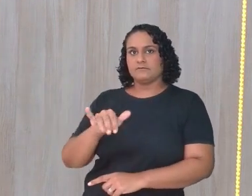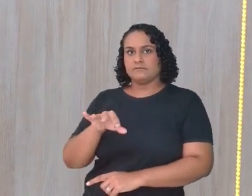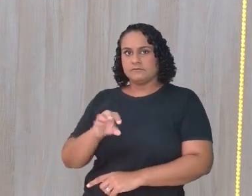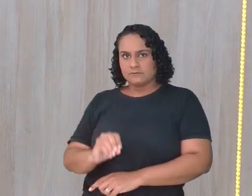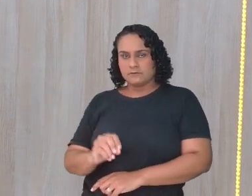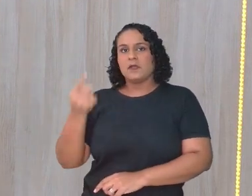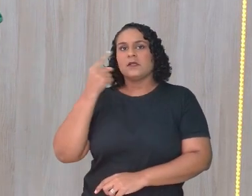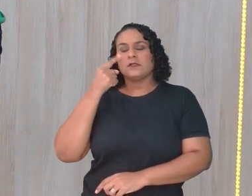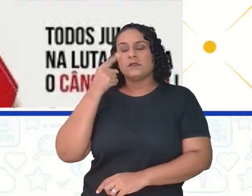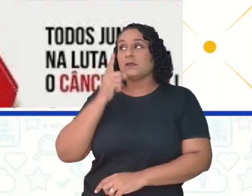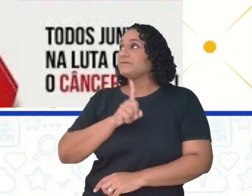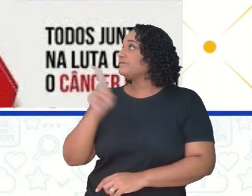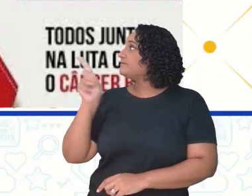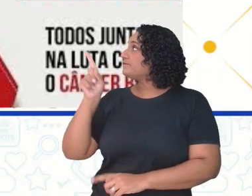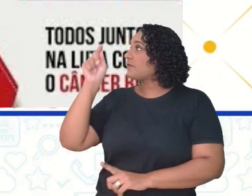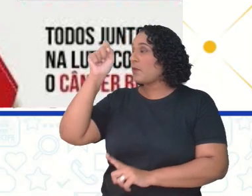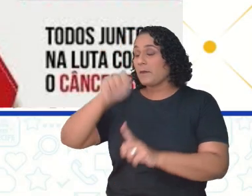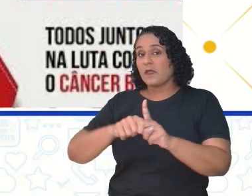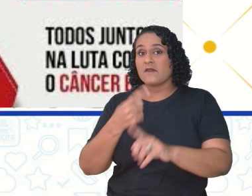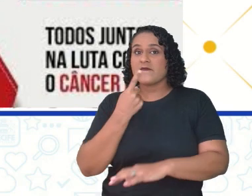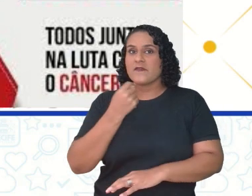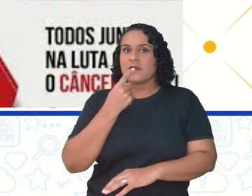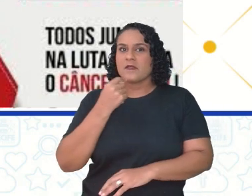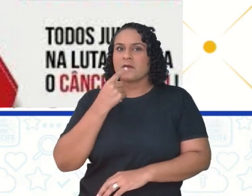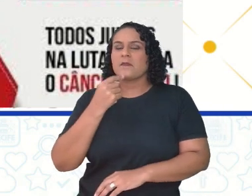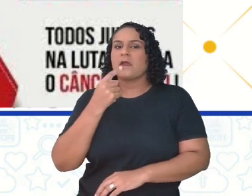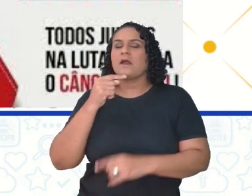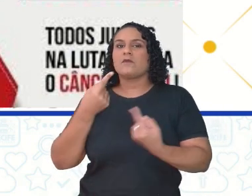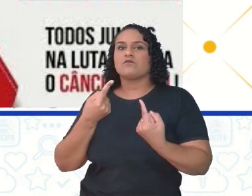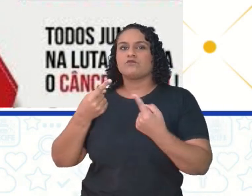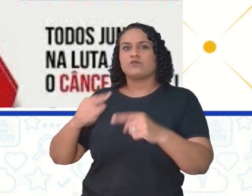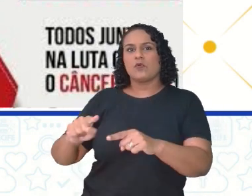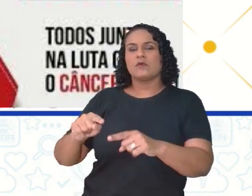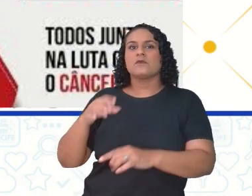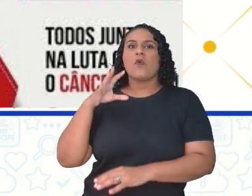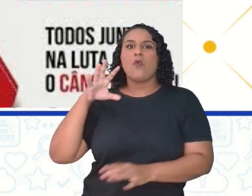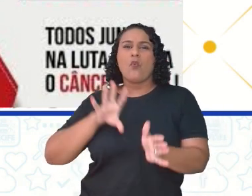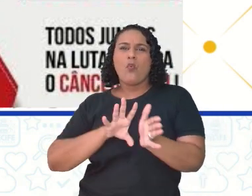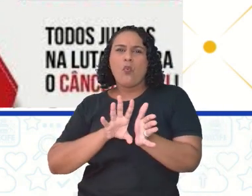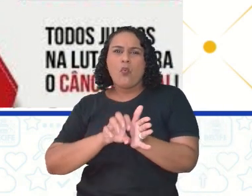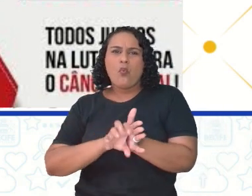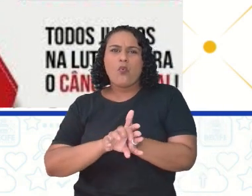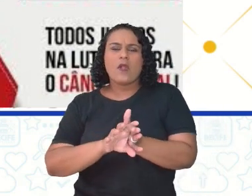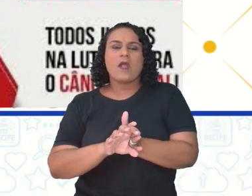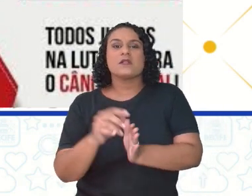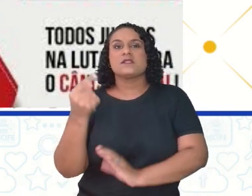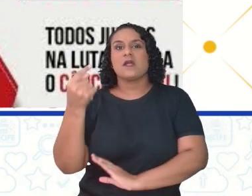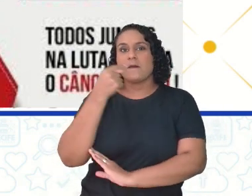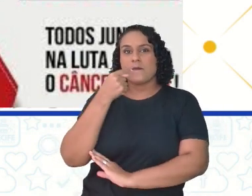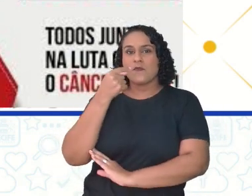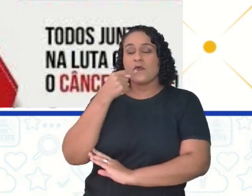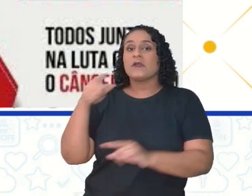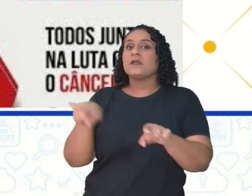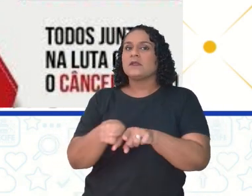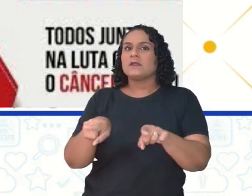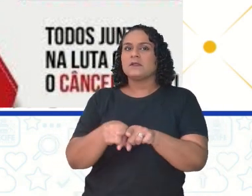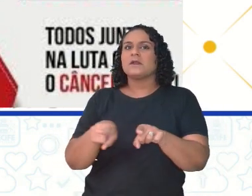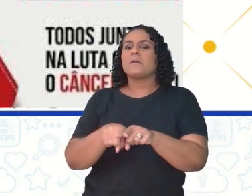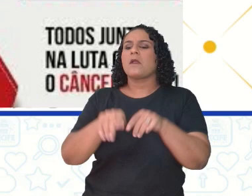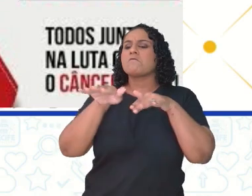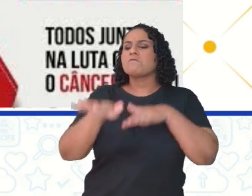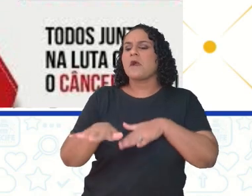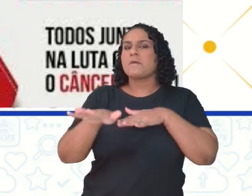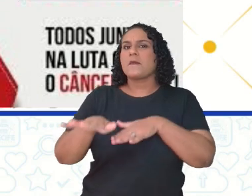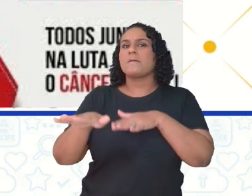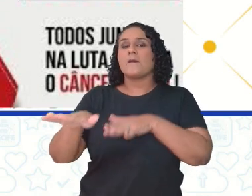aqui o Maio Vermelho, não é? A luta contra o câncer bucal e também as questões do trânsito, não é? O Maio